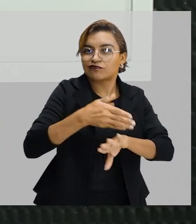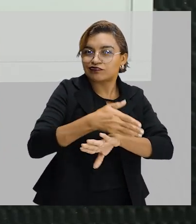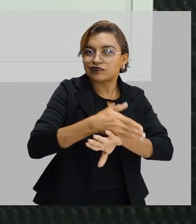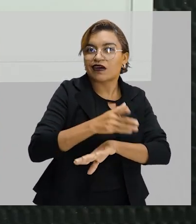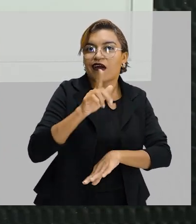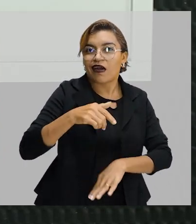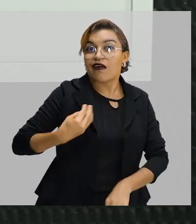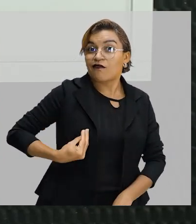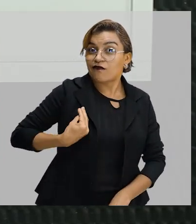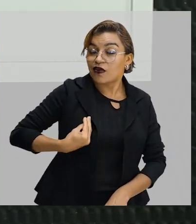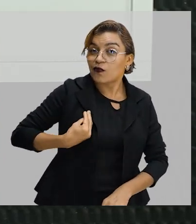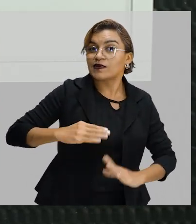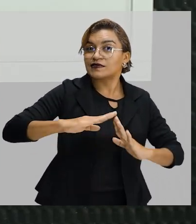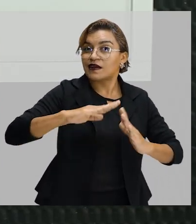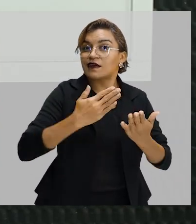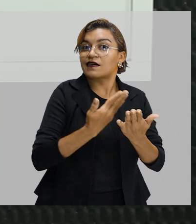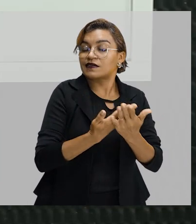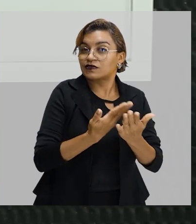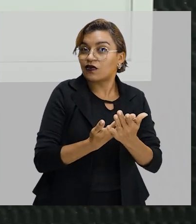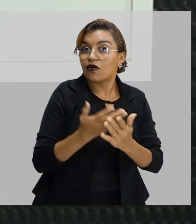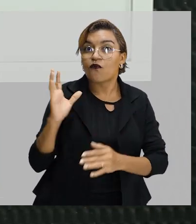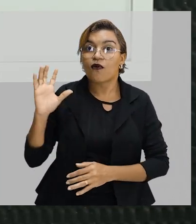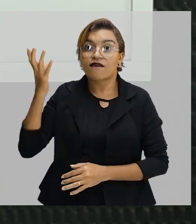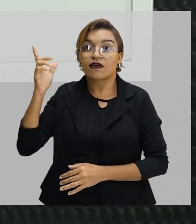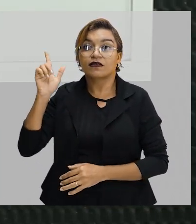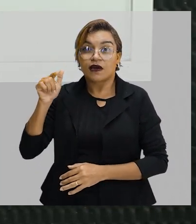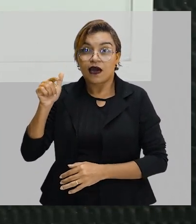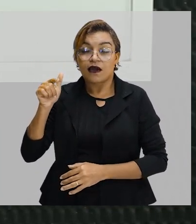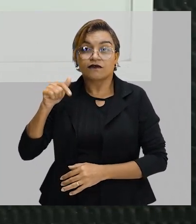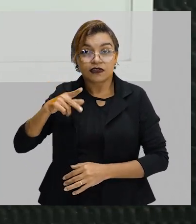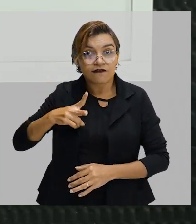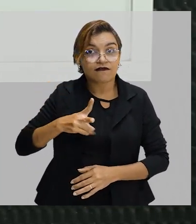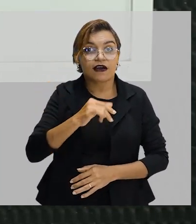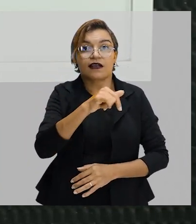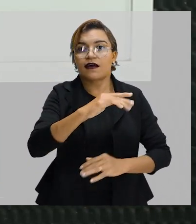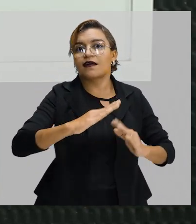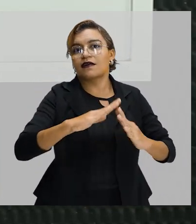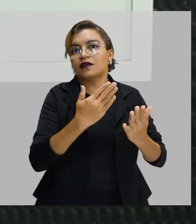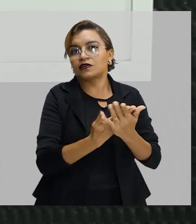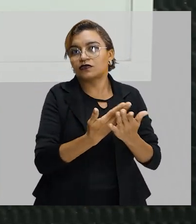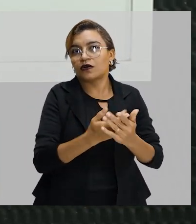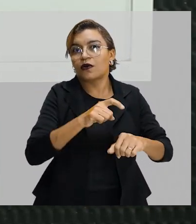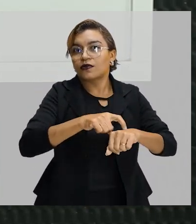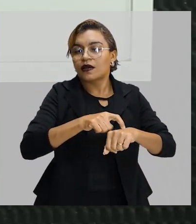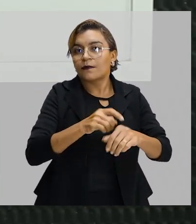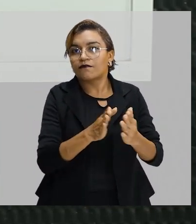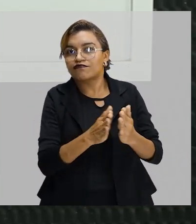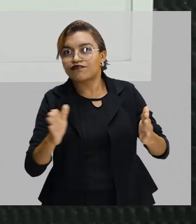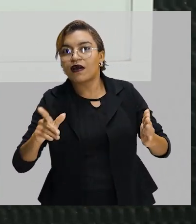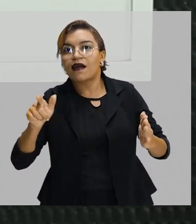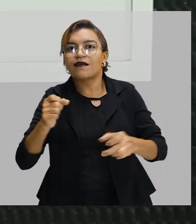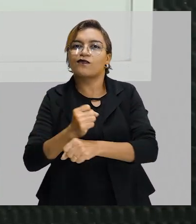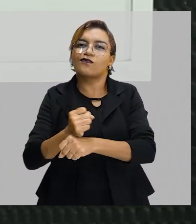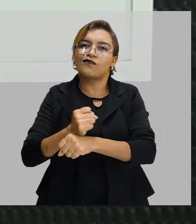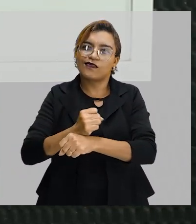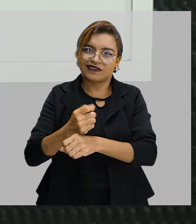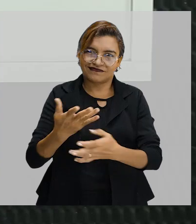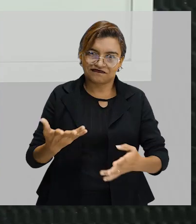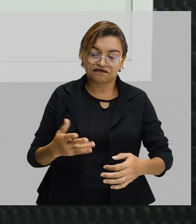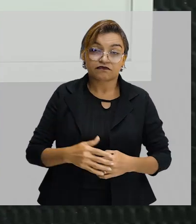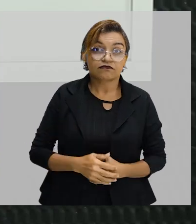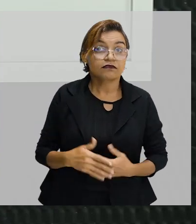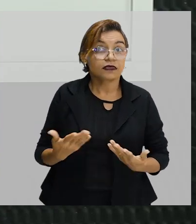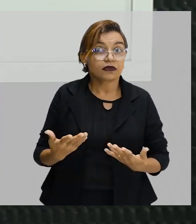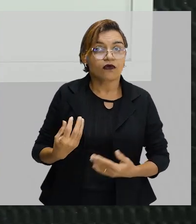disso é frequência escolar. O evento é o quê? É ir à escola. E o tempo, um ano letivo. Tá ok?